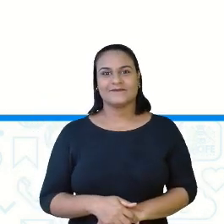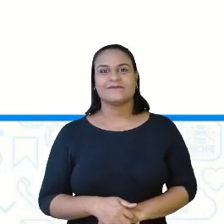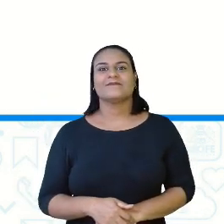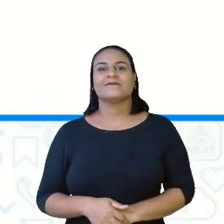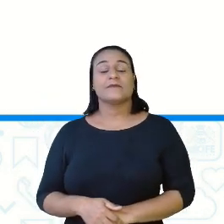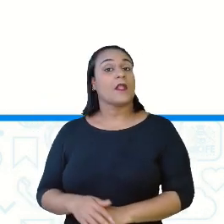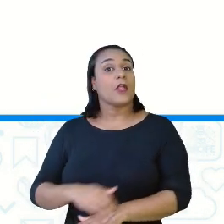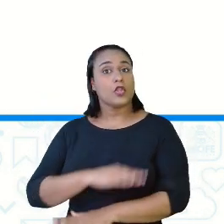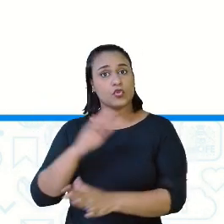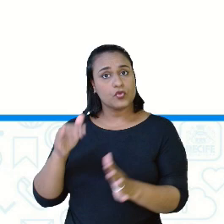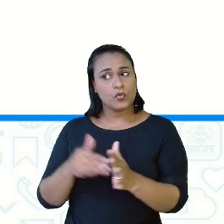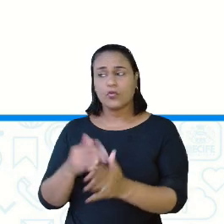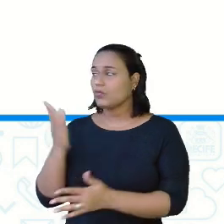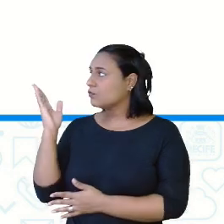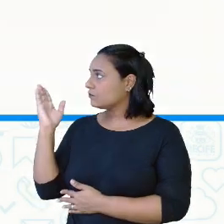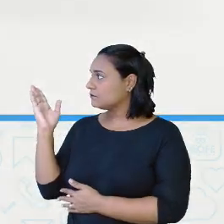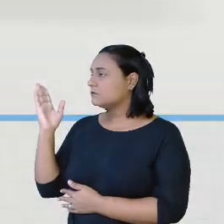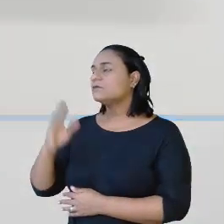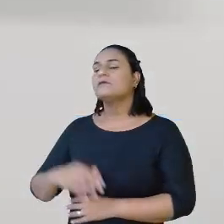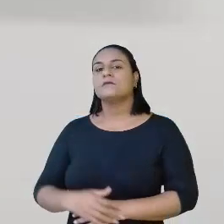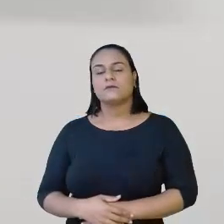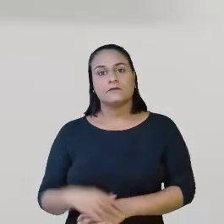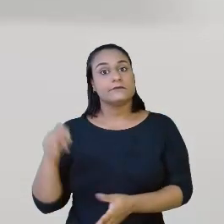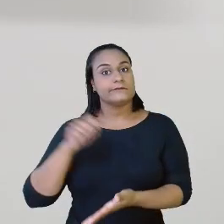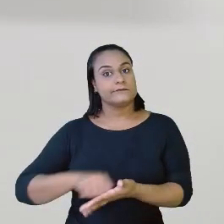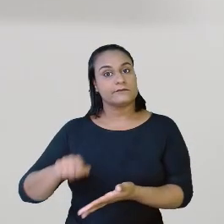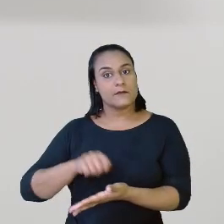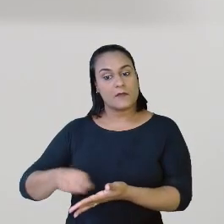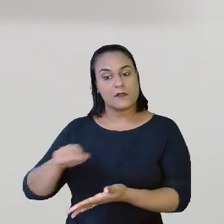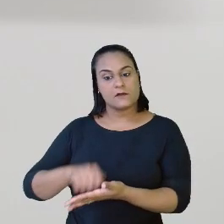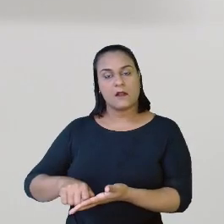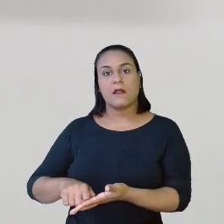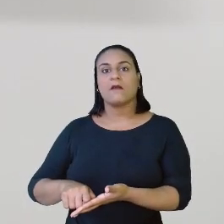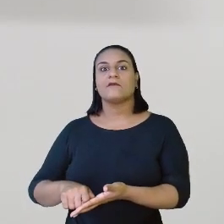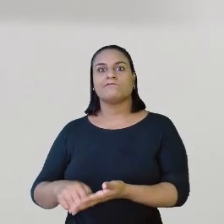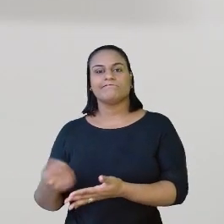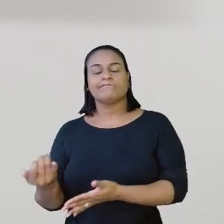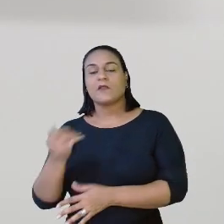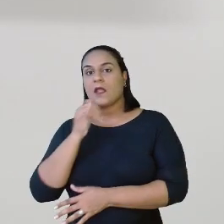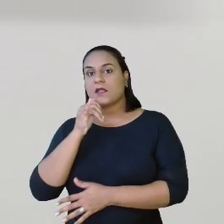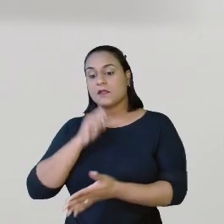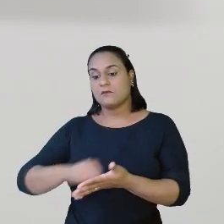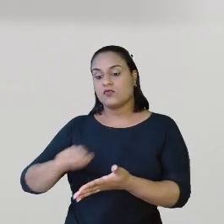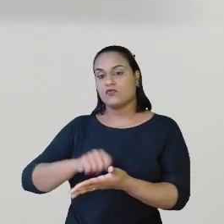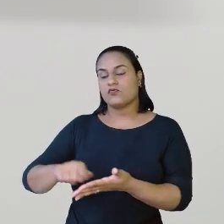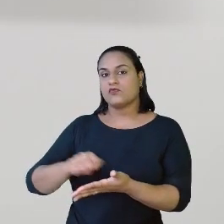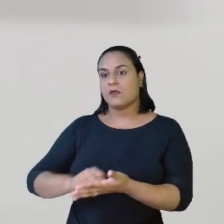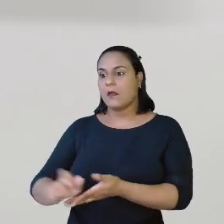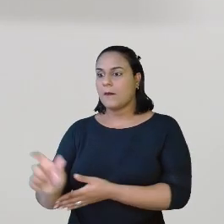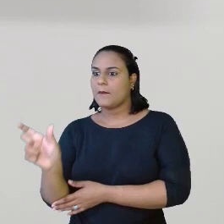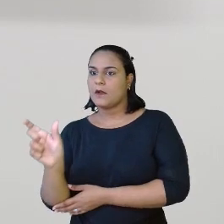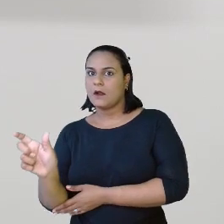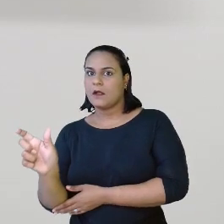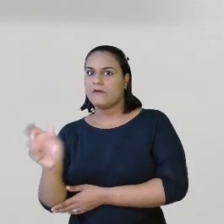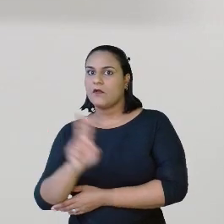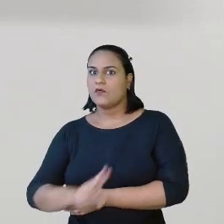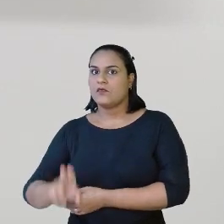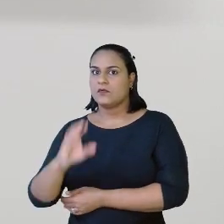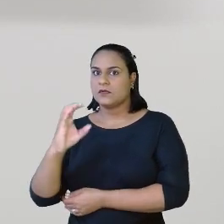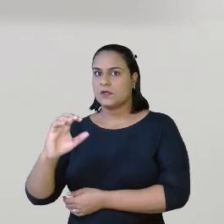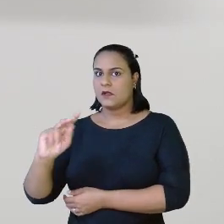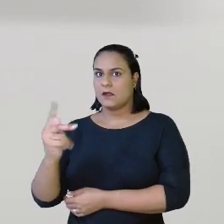mochila. Todas essas palavras são exemplos de palavras que a gente utiliza o